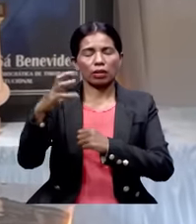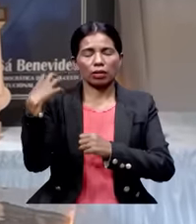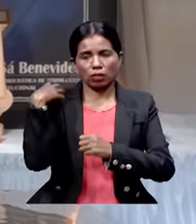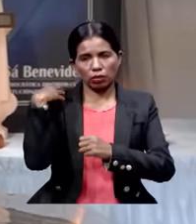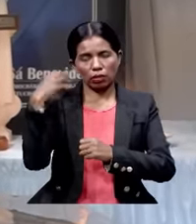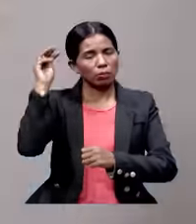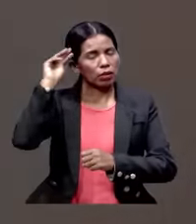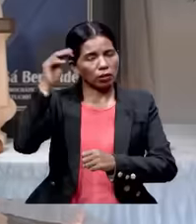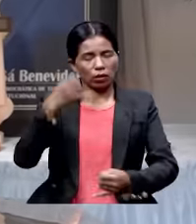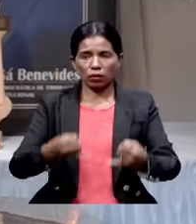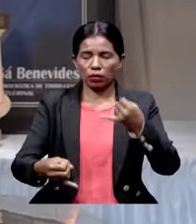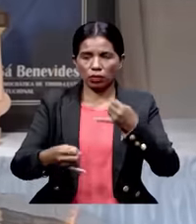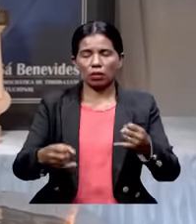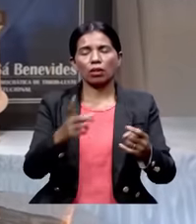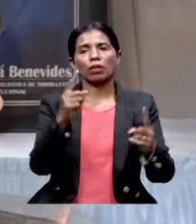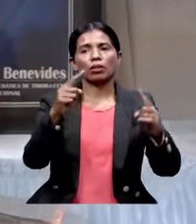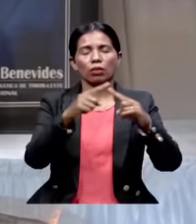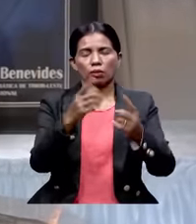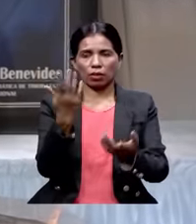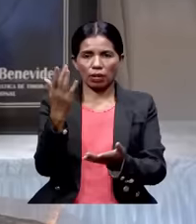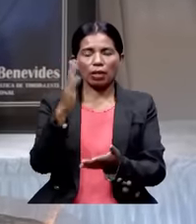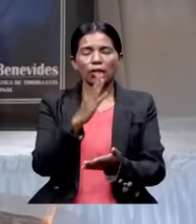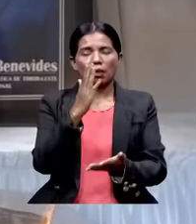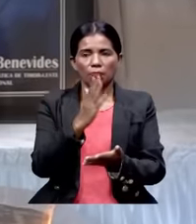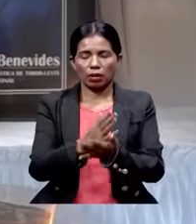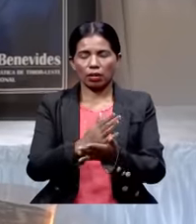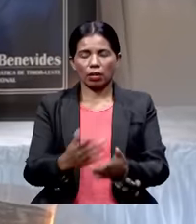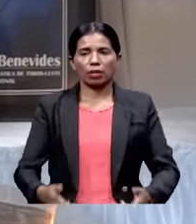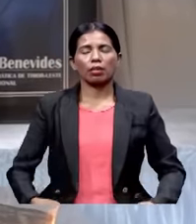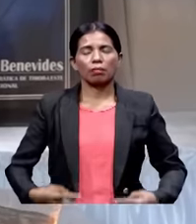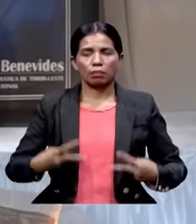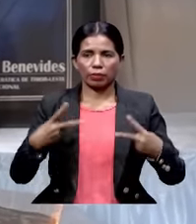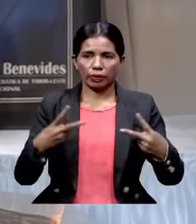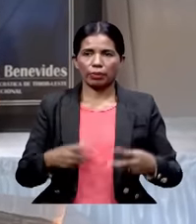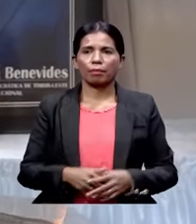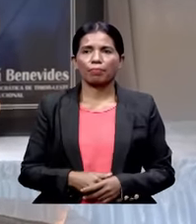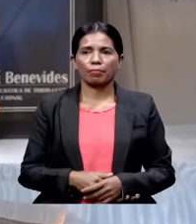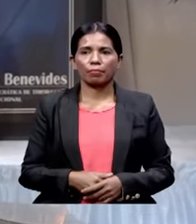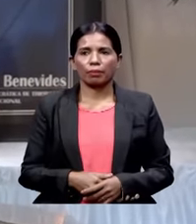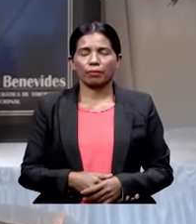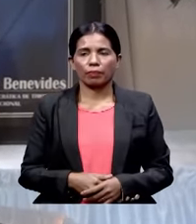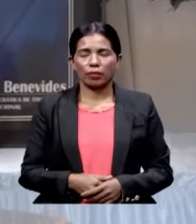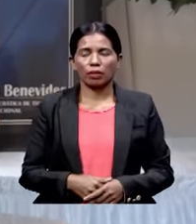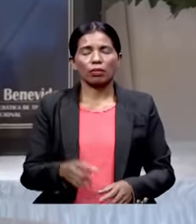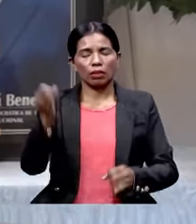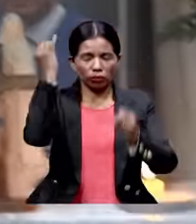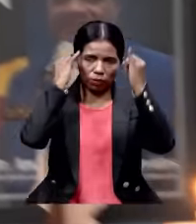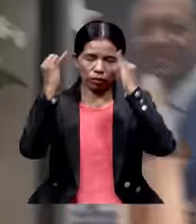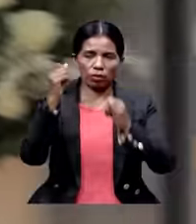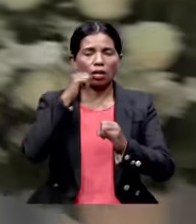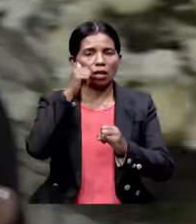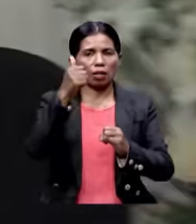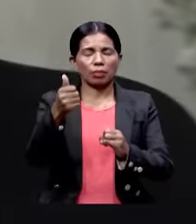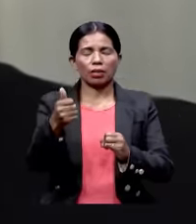Justiça, na Benia lidera tohakotu nia peregrinação Mores. Tuir informasaw ang agendamento abang niyan, abang si